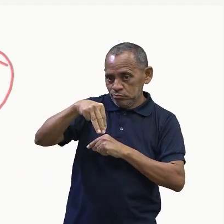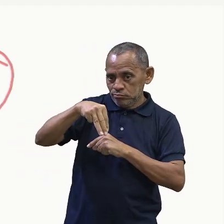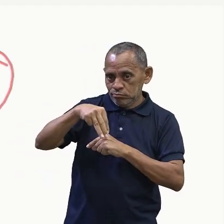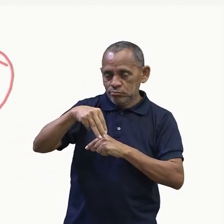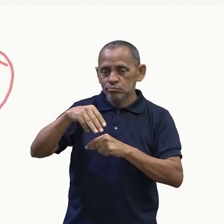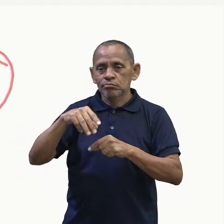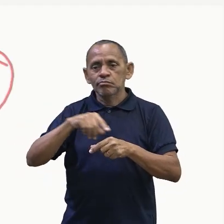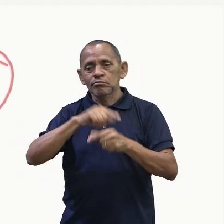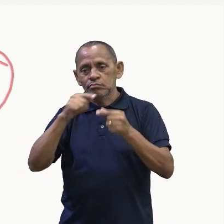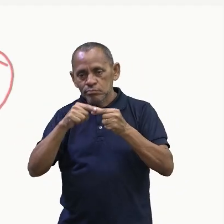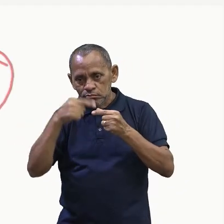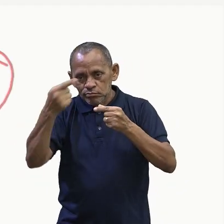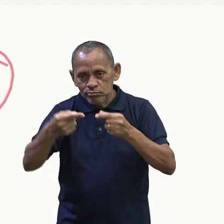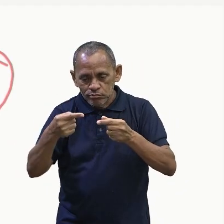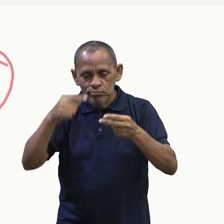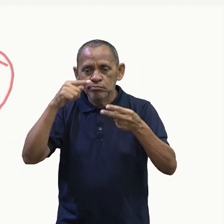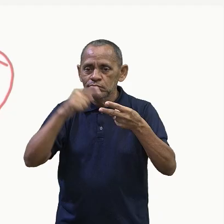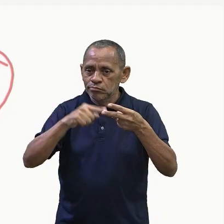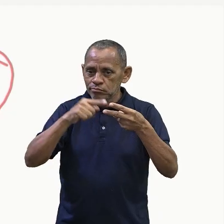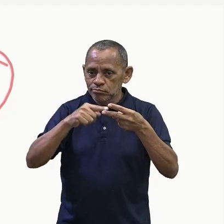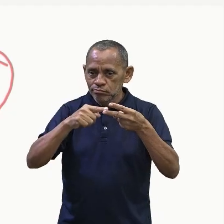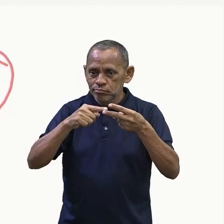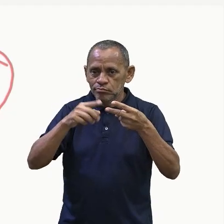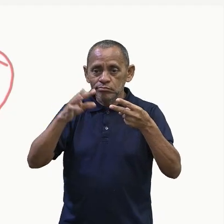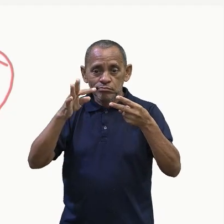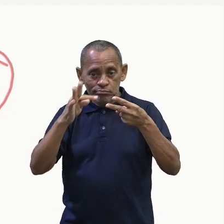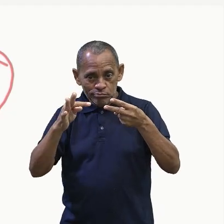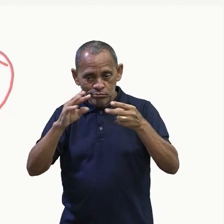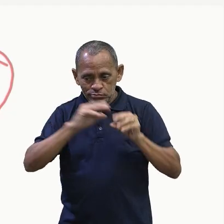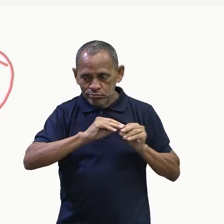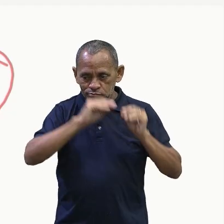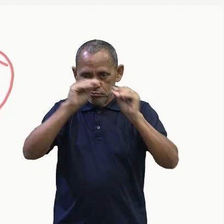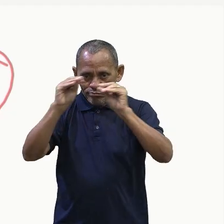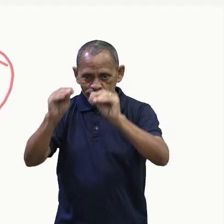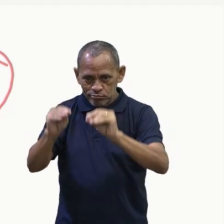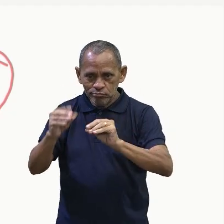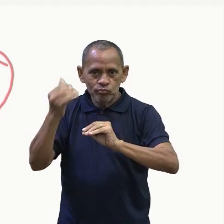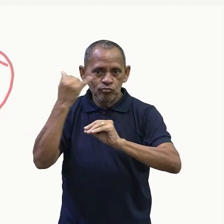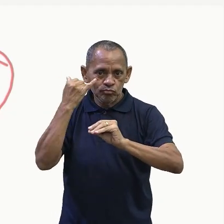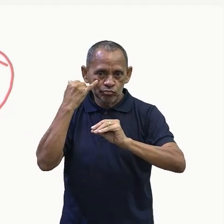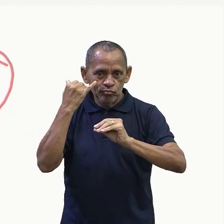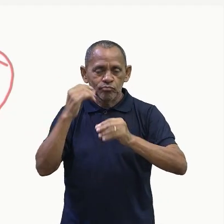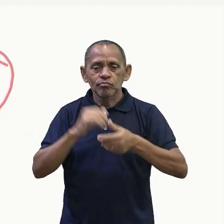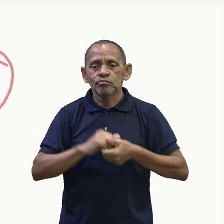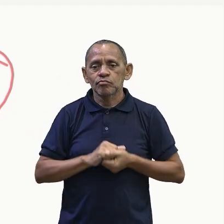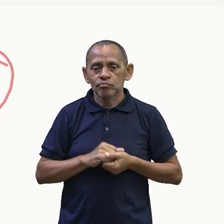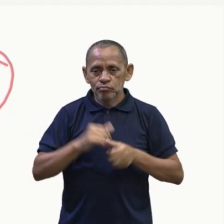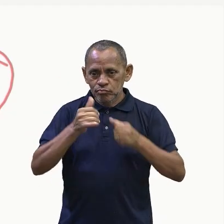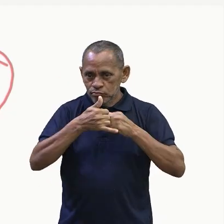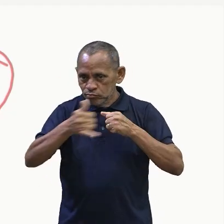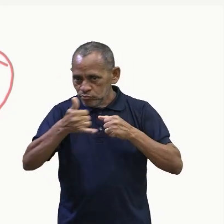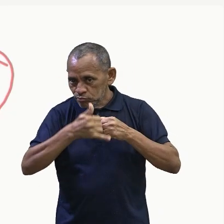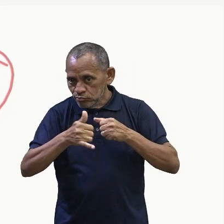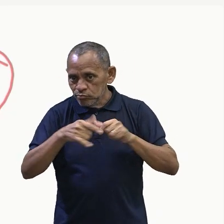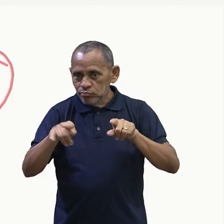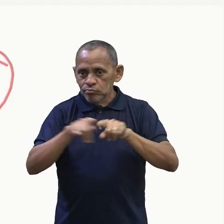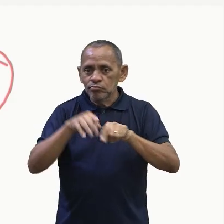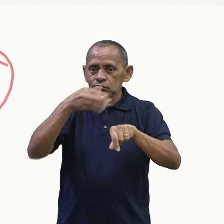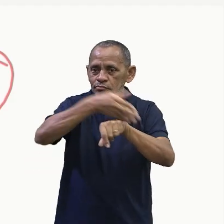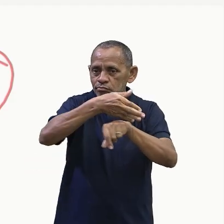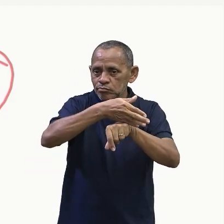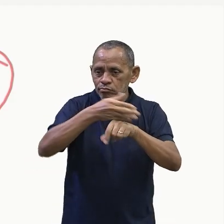e depois o RNA transportador, que vai pegar todos esses aminoácidos que participam